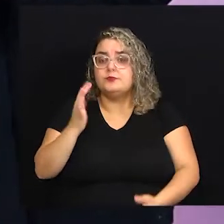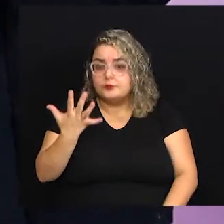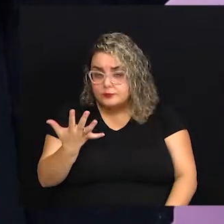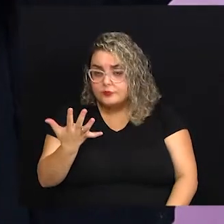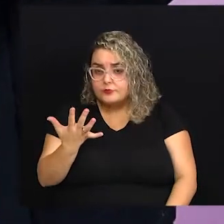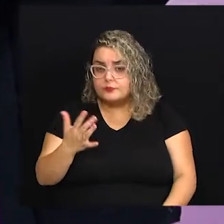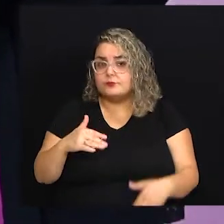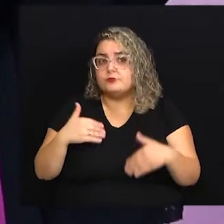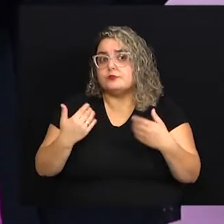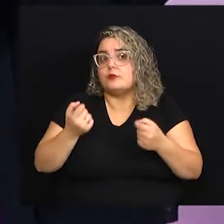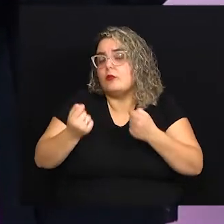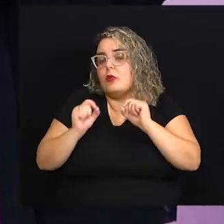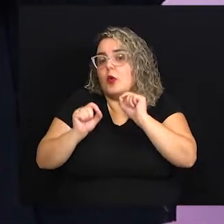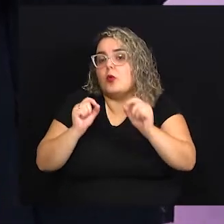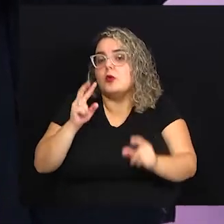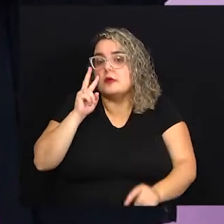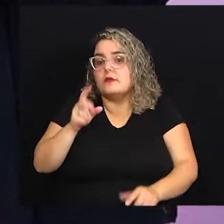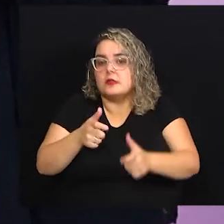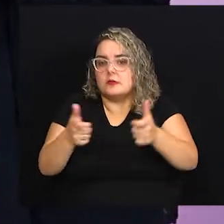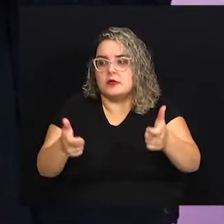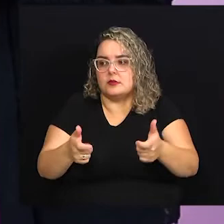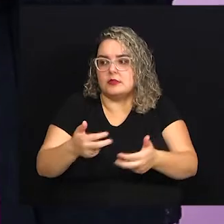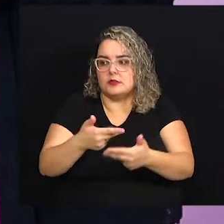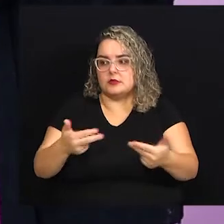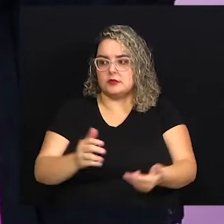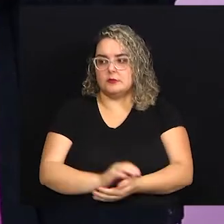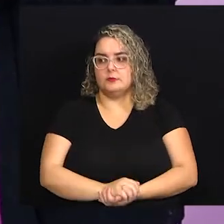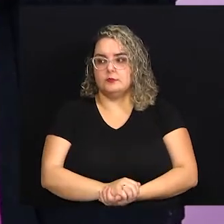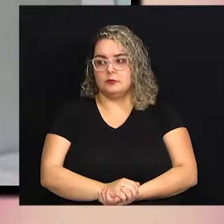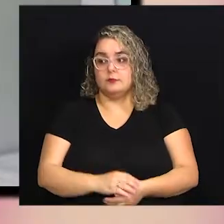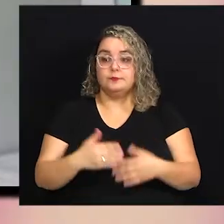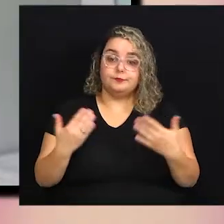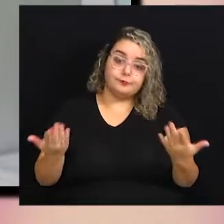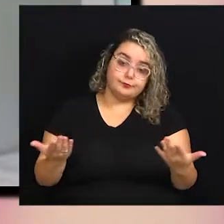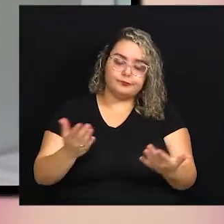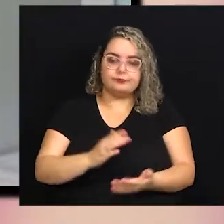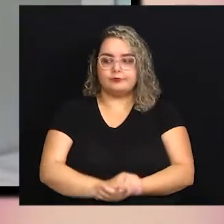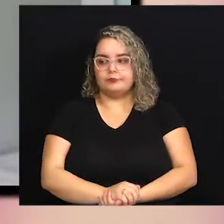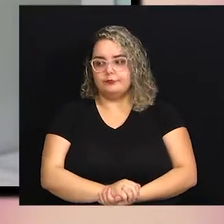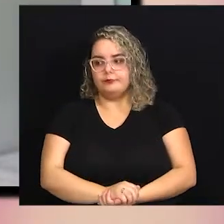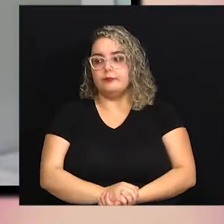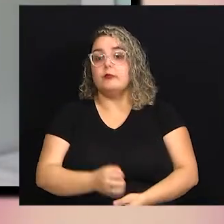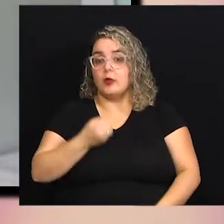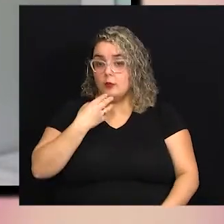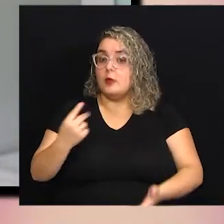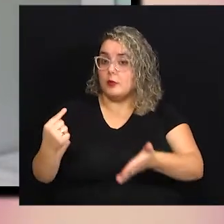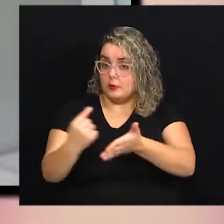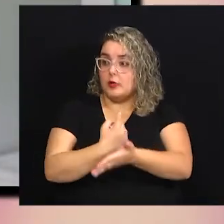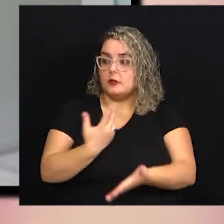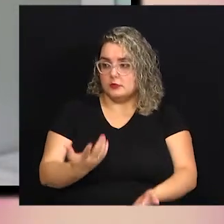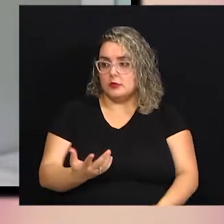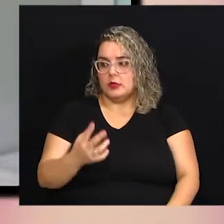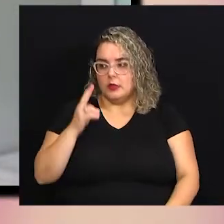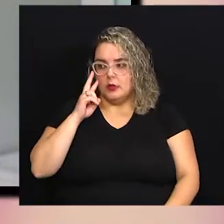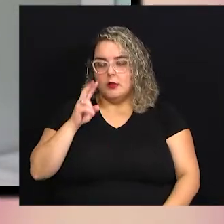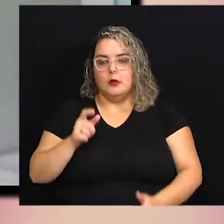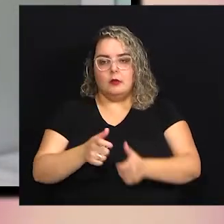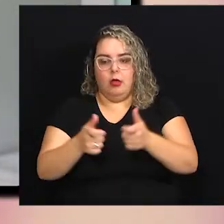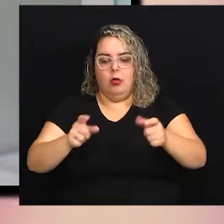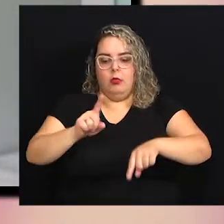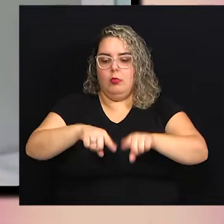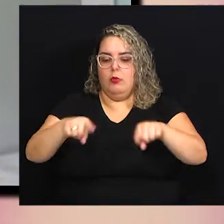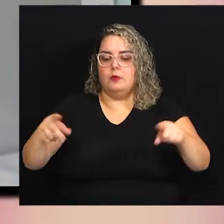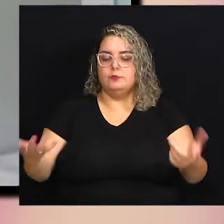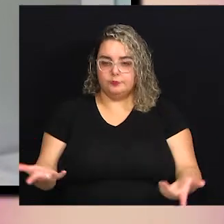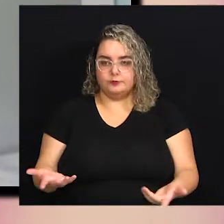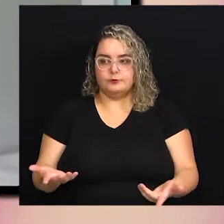Como que funciona? O que a senhora vê na maioria dos casos? Então, é uma boa pergunta, né? A gente vê uma